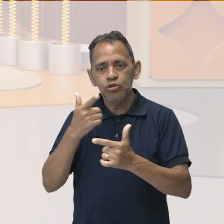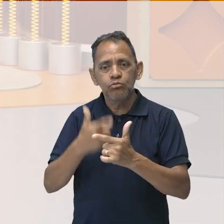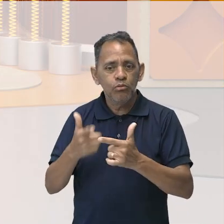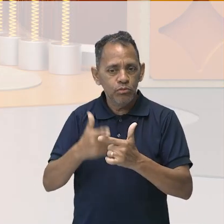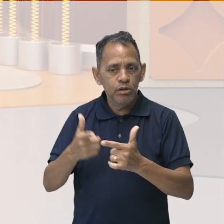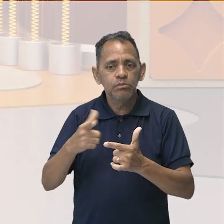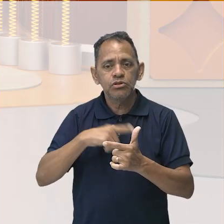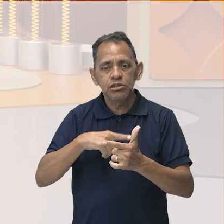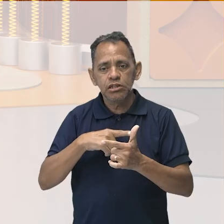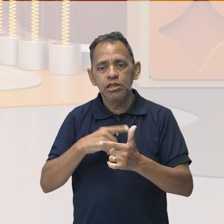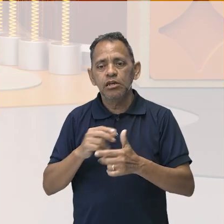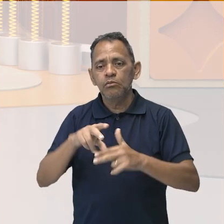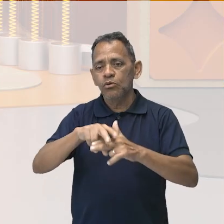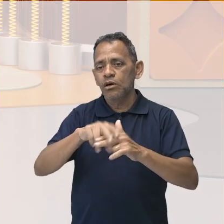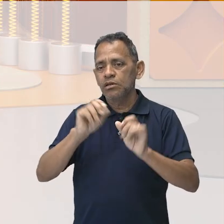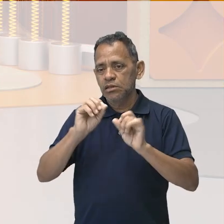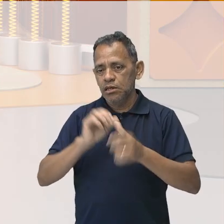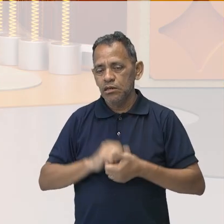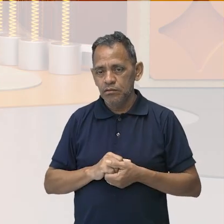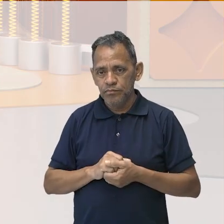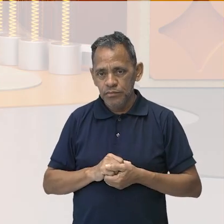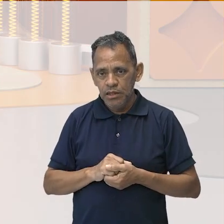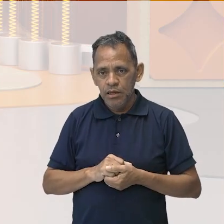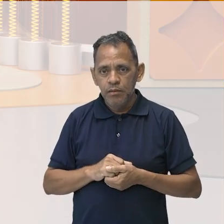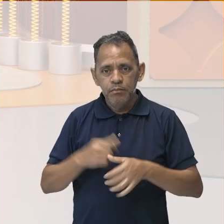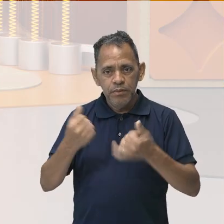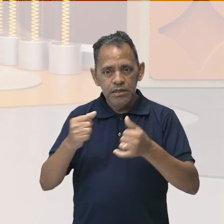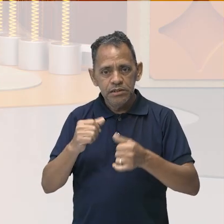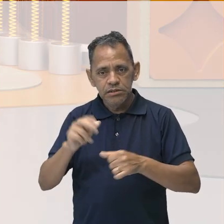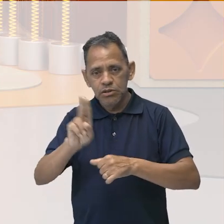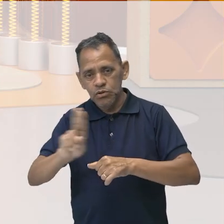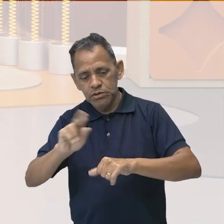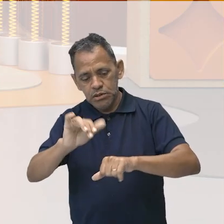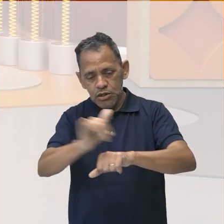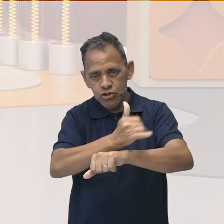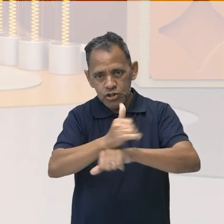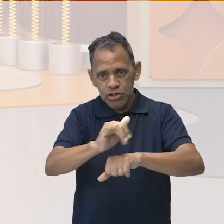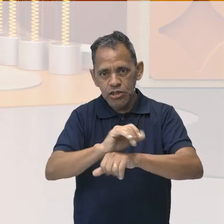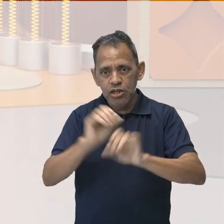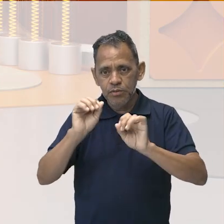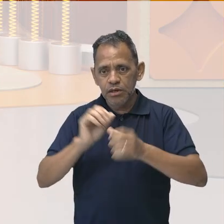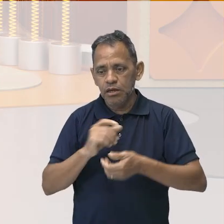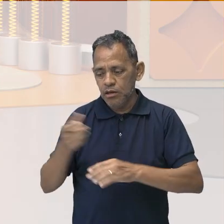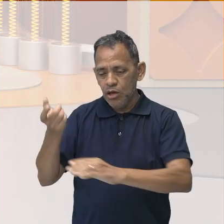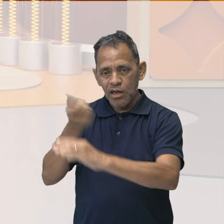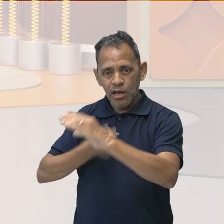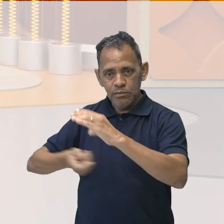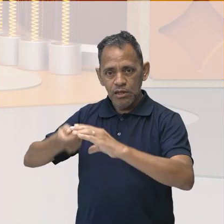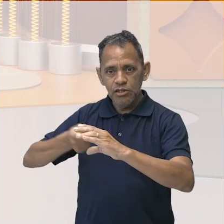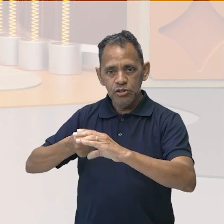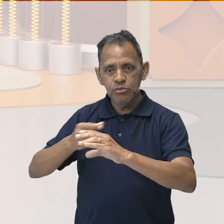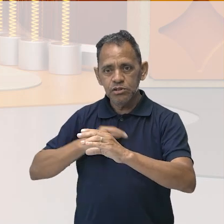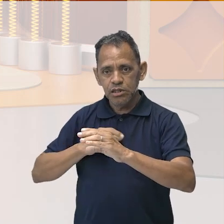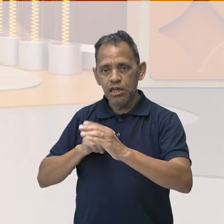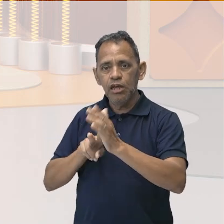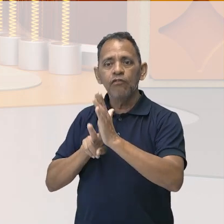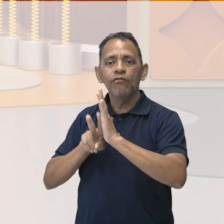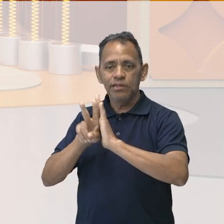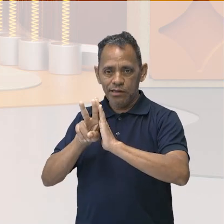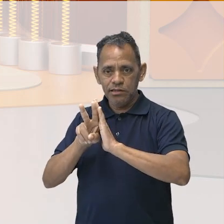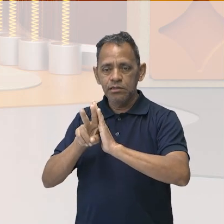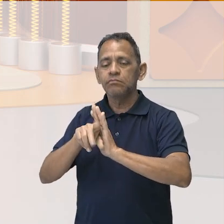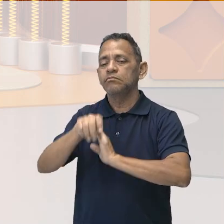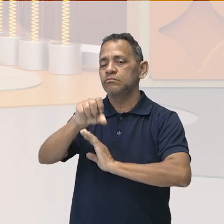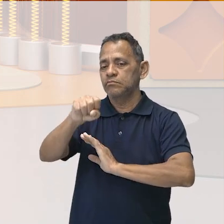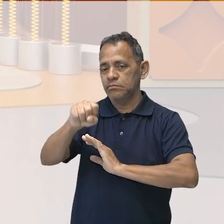poder conseguir determinados lucros, tá bom? Agora, o capitalismo, ela vai ter suas vantagens? Sim,